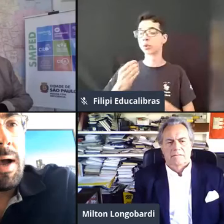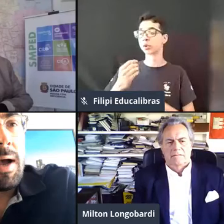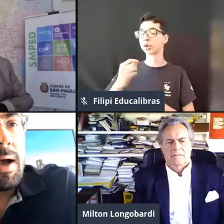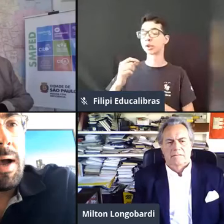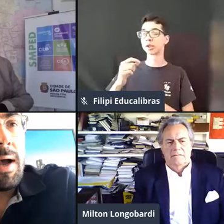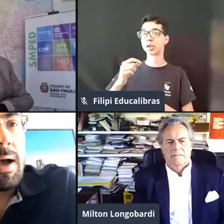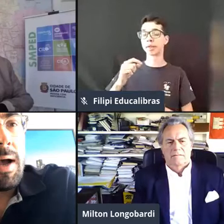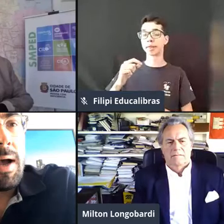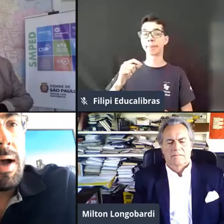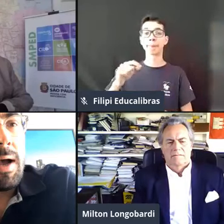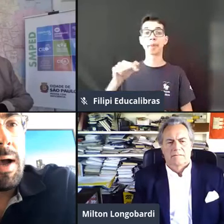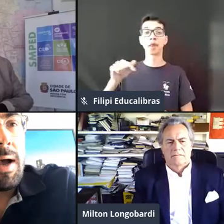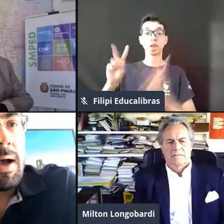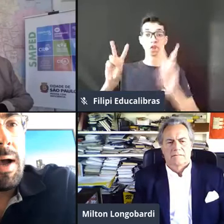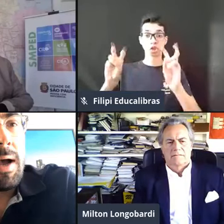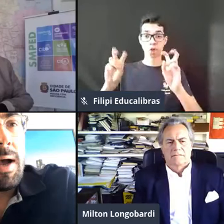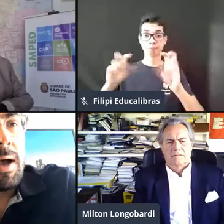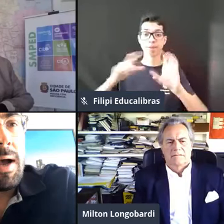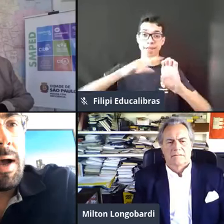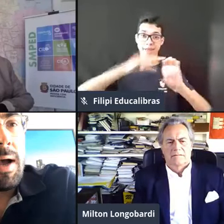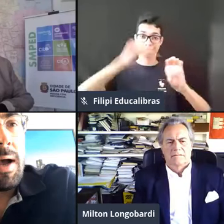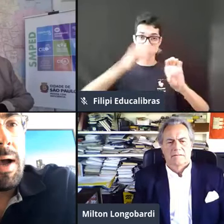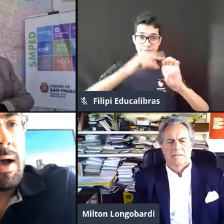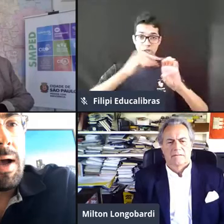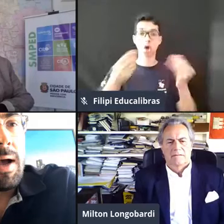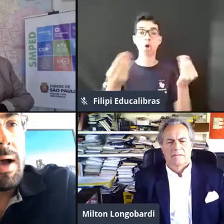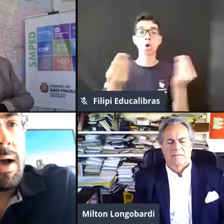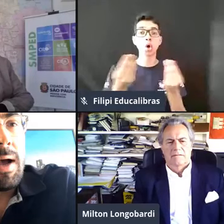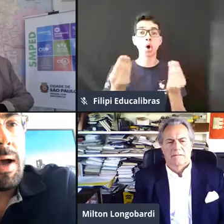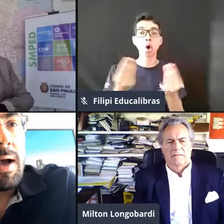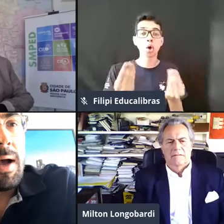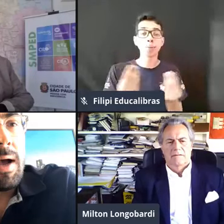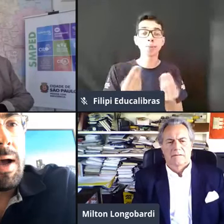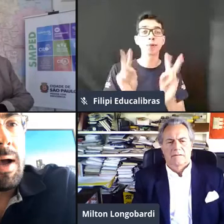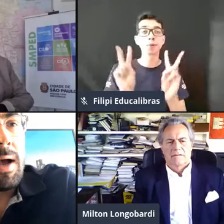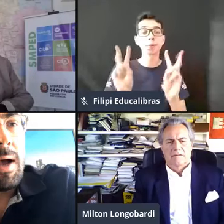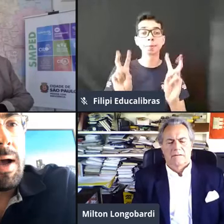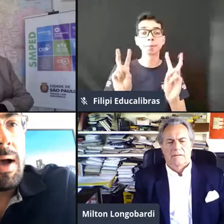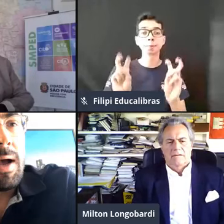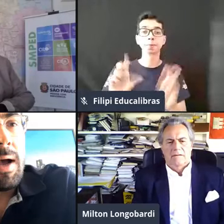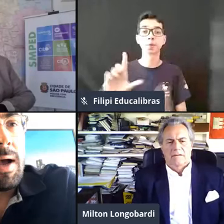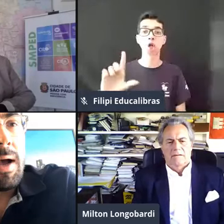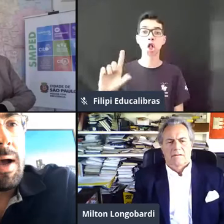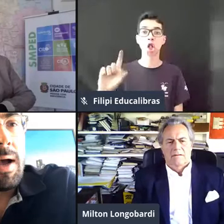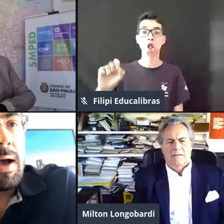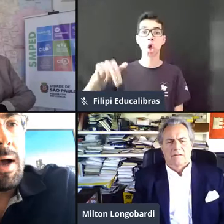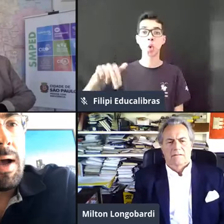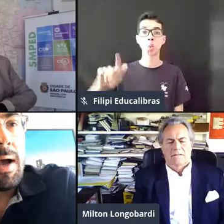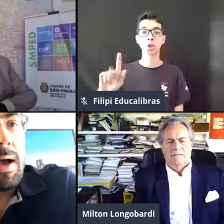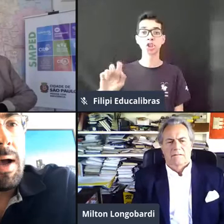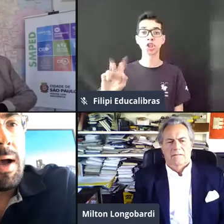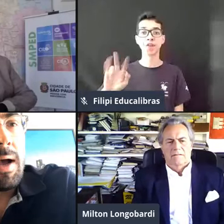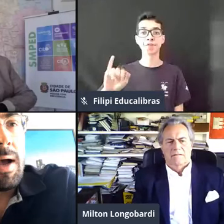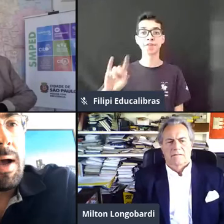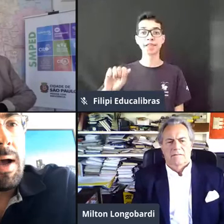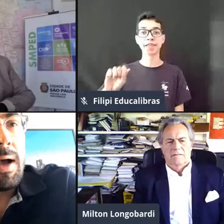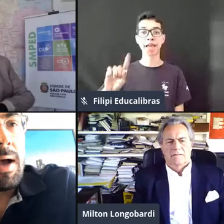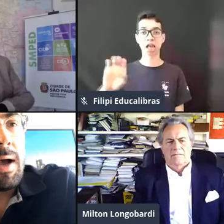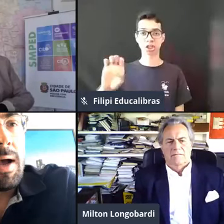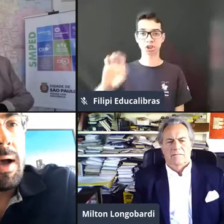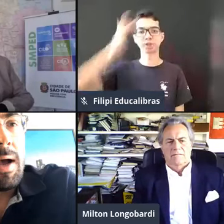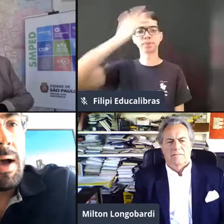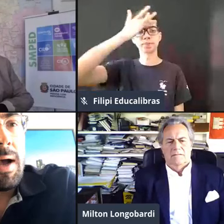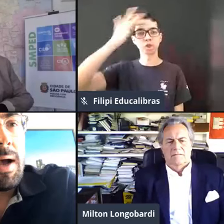o empreendedorismo na longevidade, a pessoa longeva